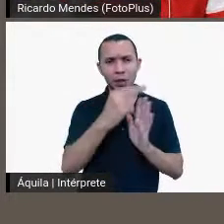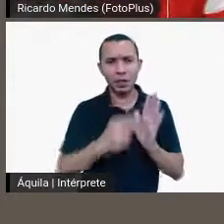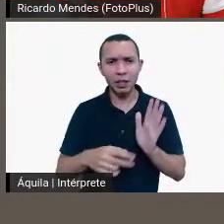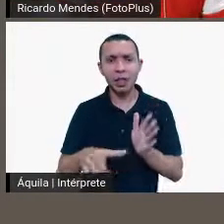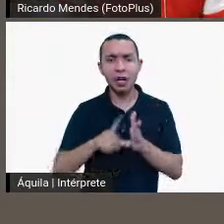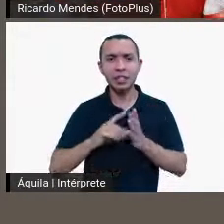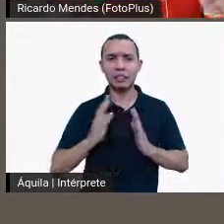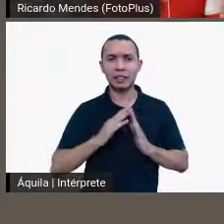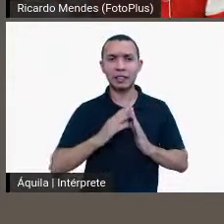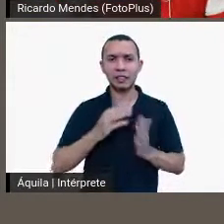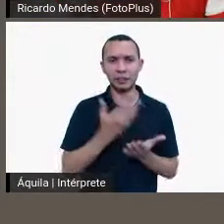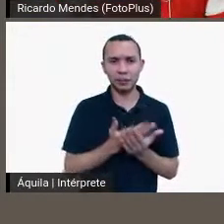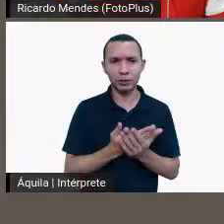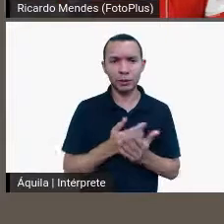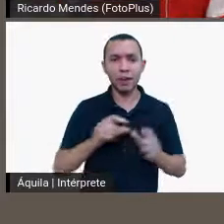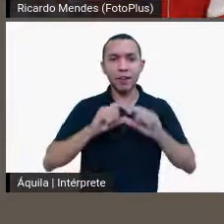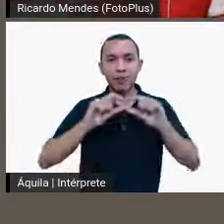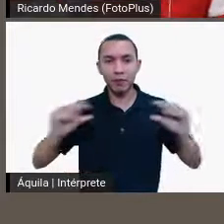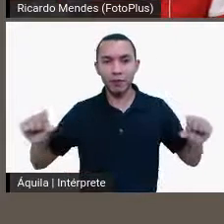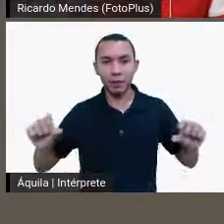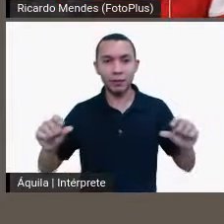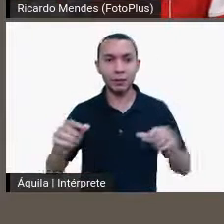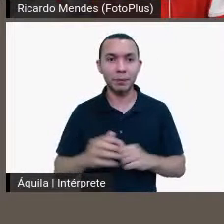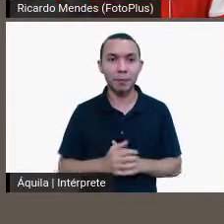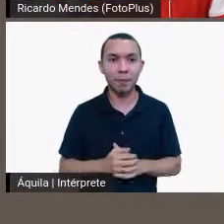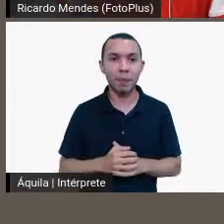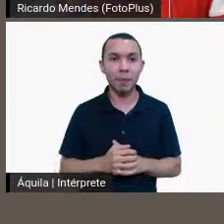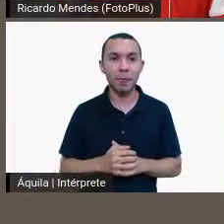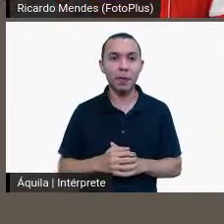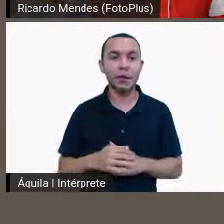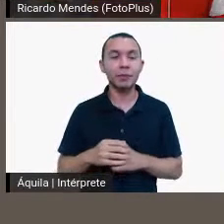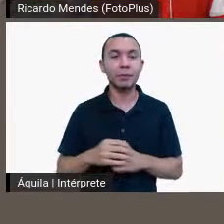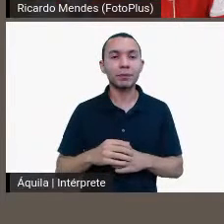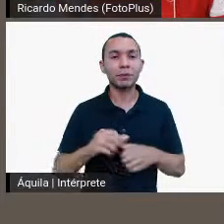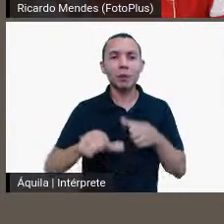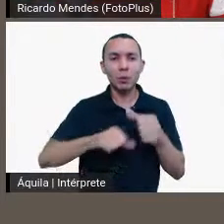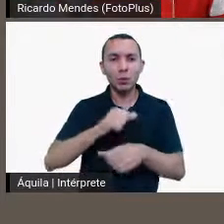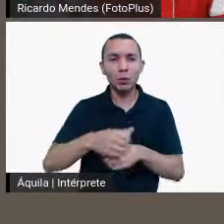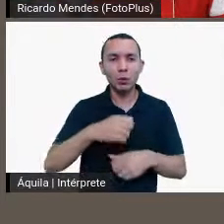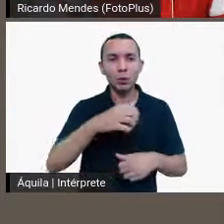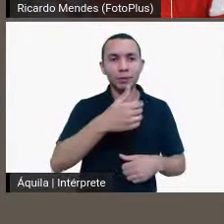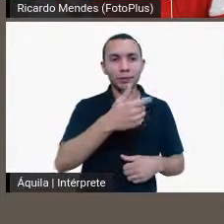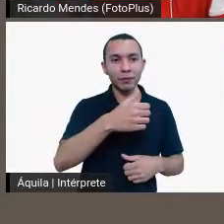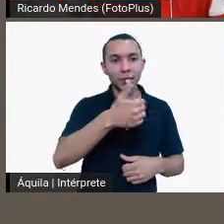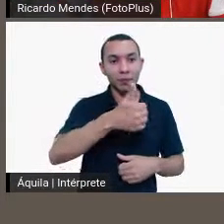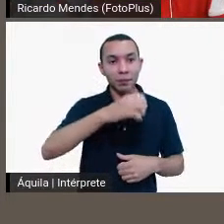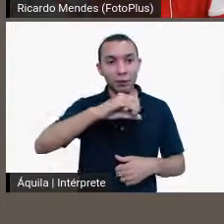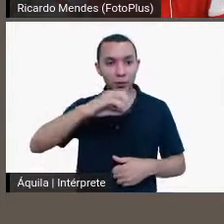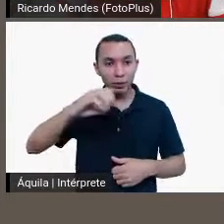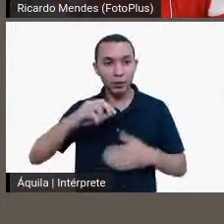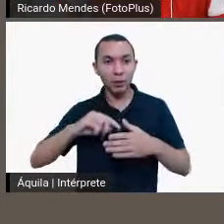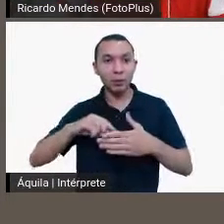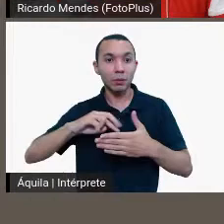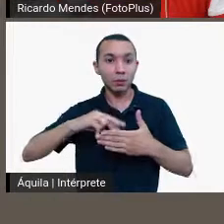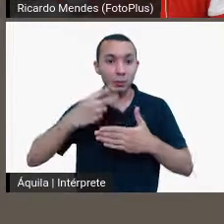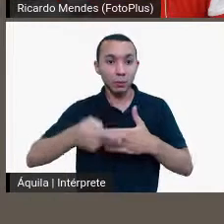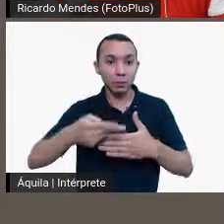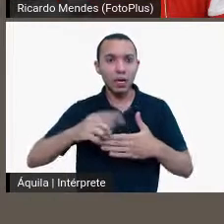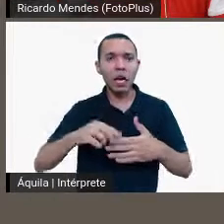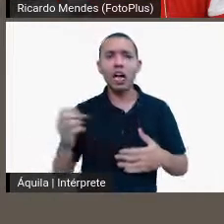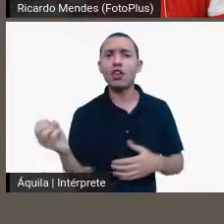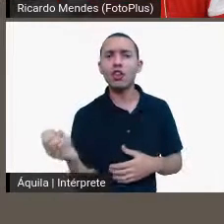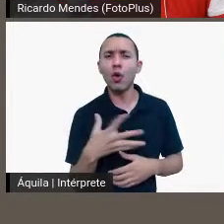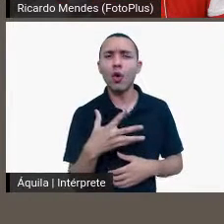casa. Primeira frase que abre o texto. Na virada do século, a fotografia é tudo, menos uma novidade. Então, na